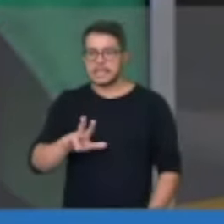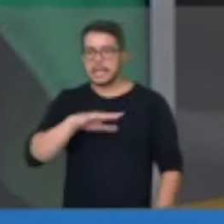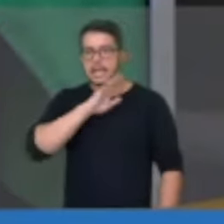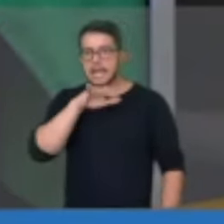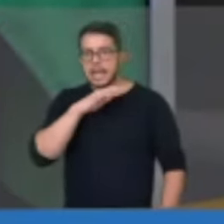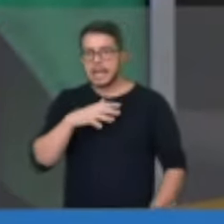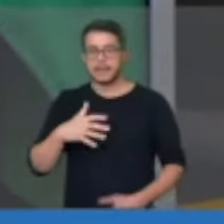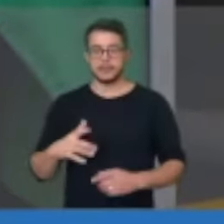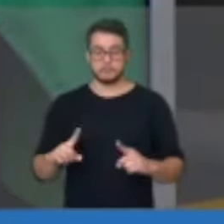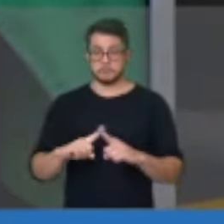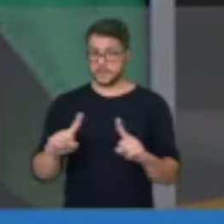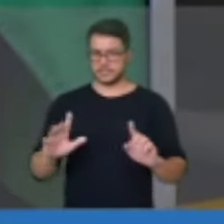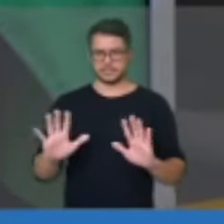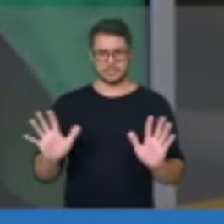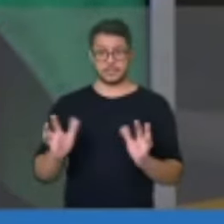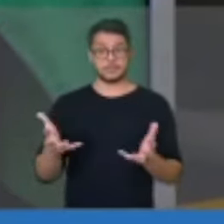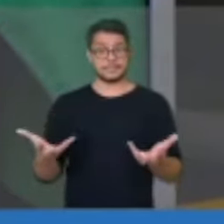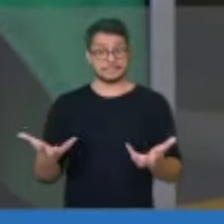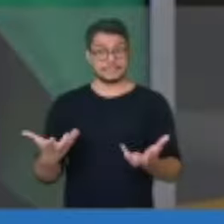que eles queriam.